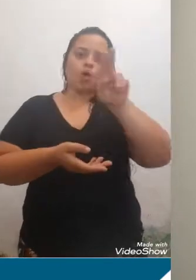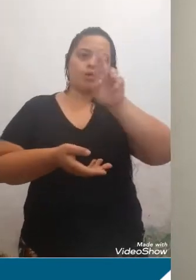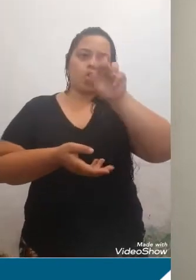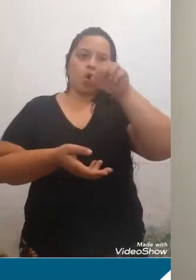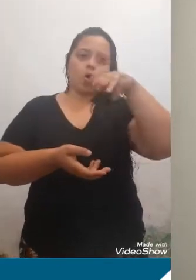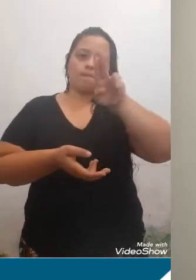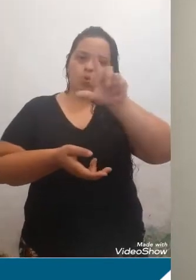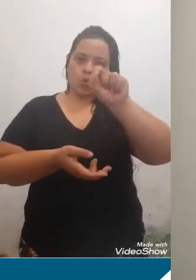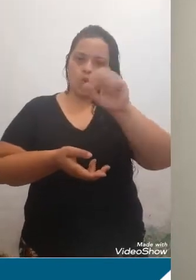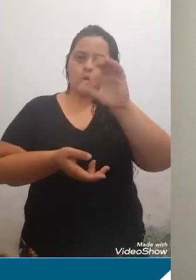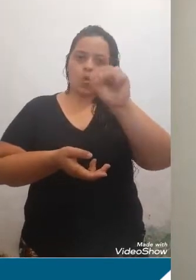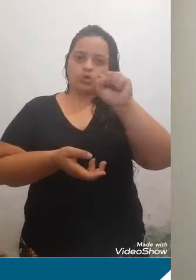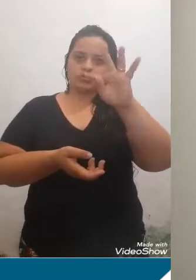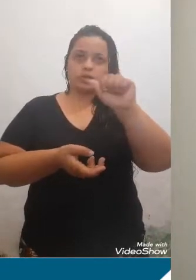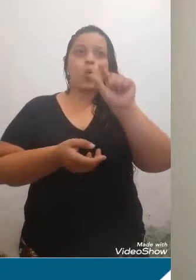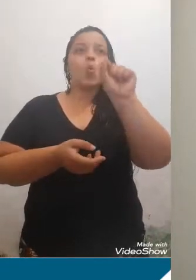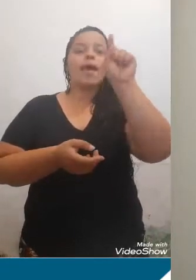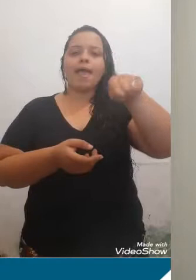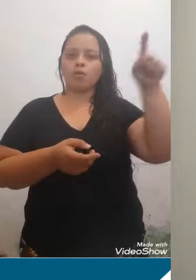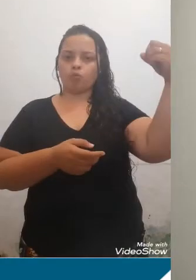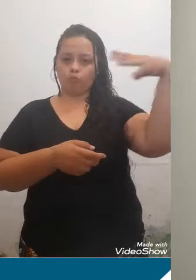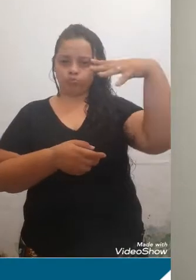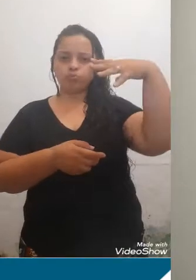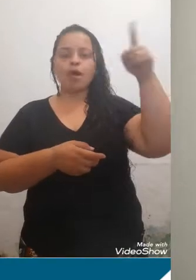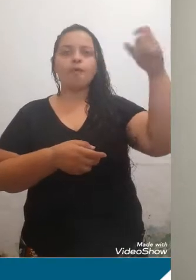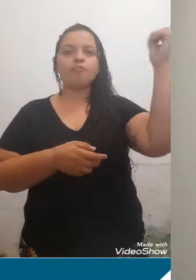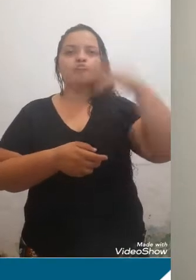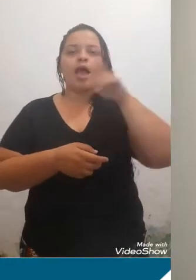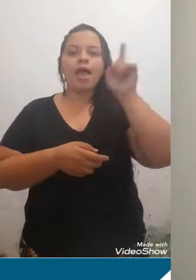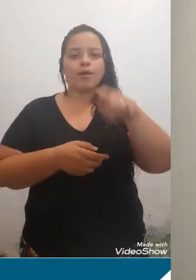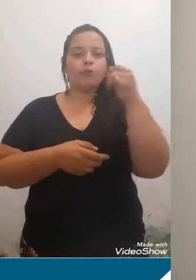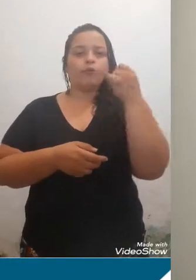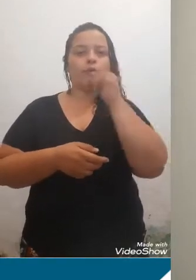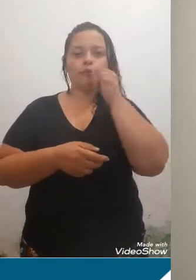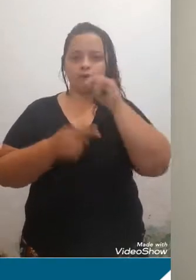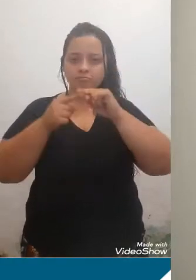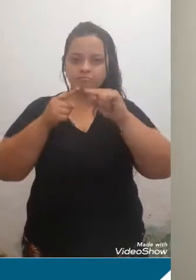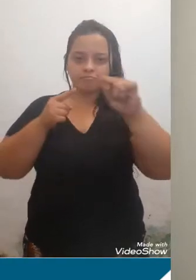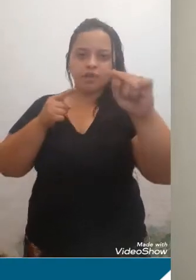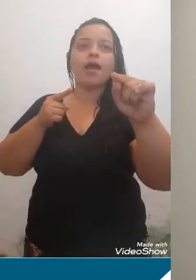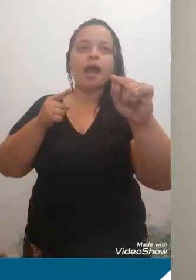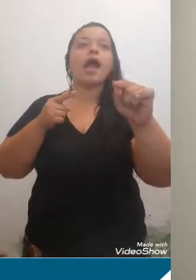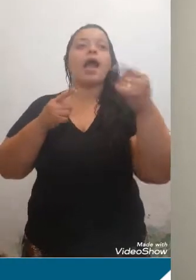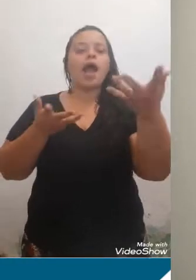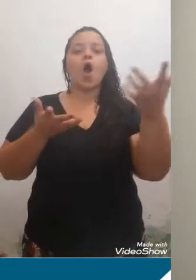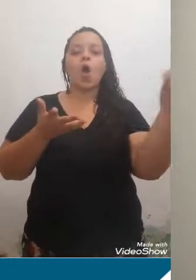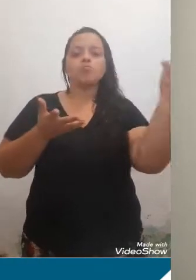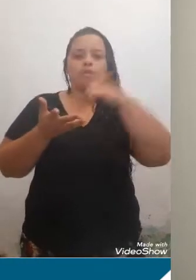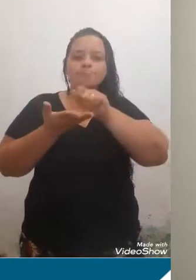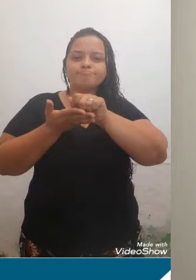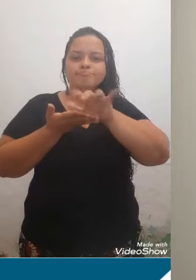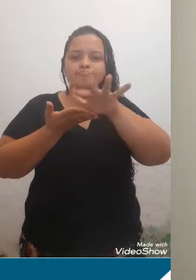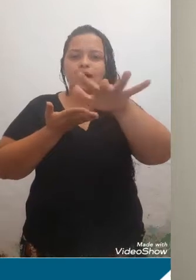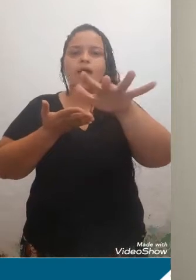E o meu nome é Rômulo Costa. O que é a luz? A luz é uma onda eletromagnética e, assim